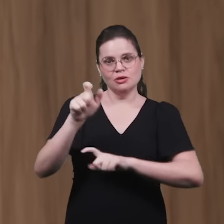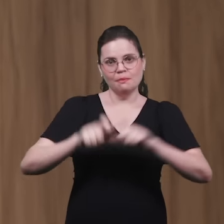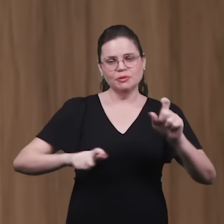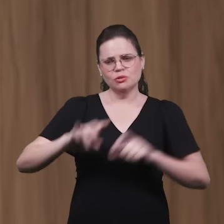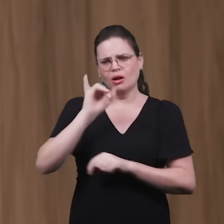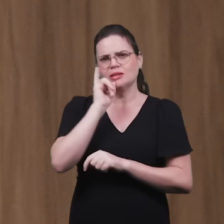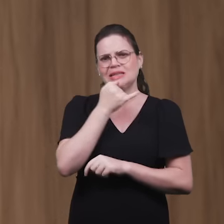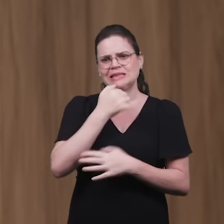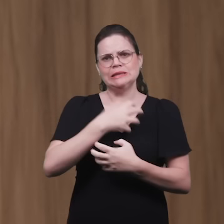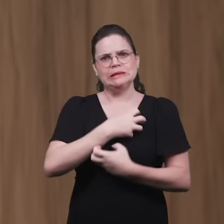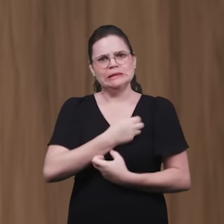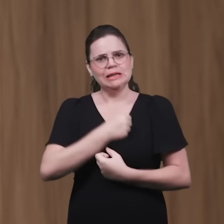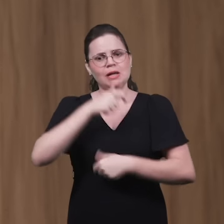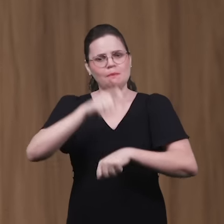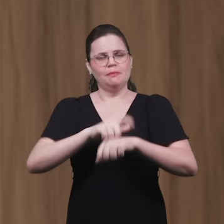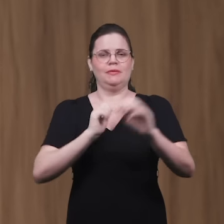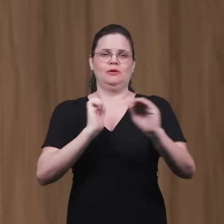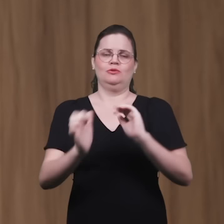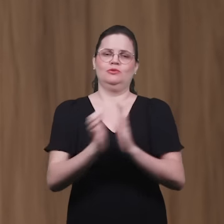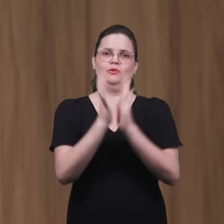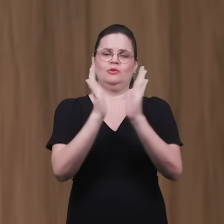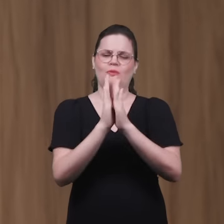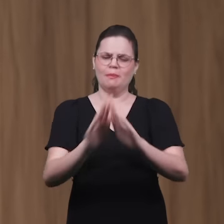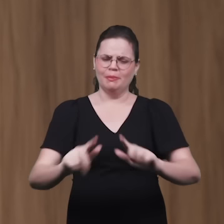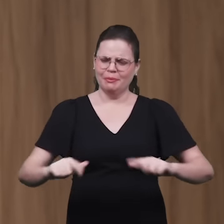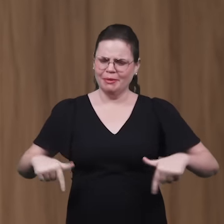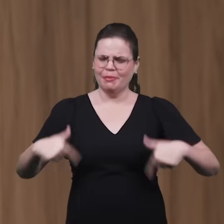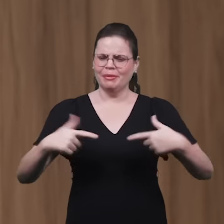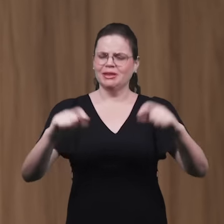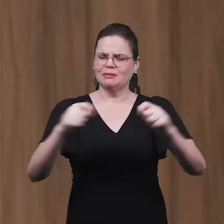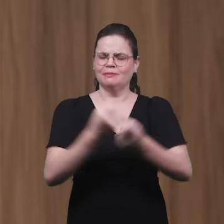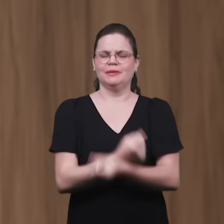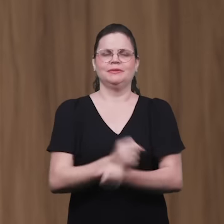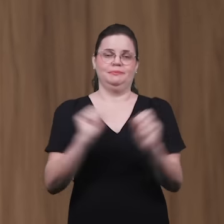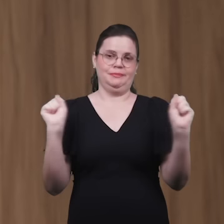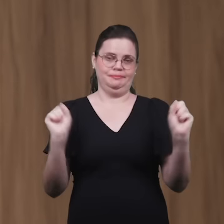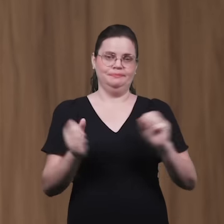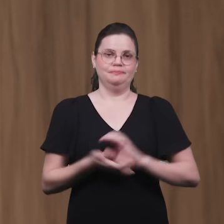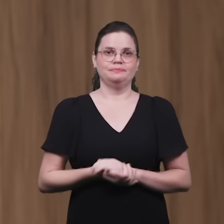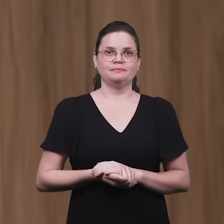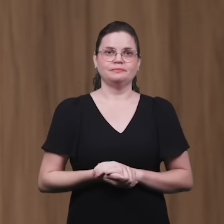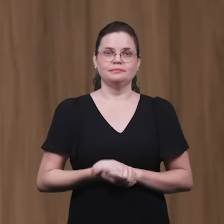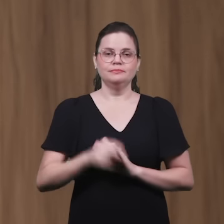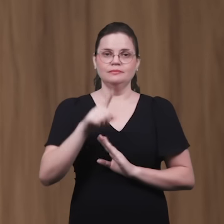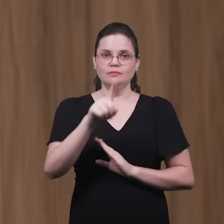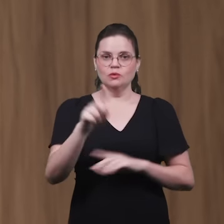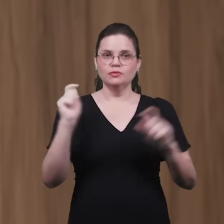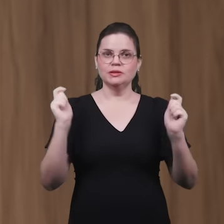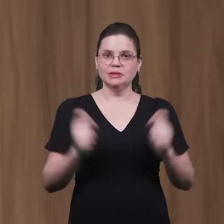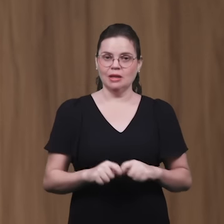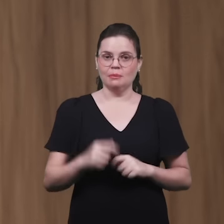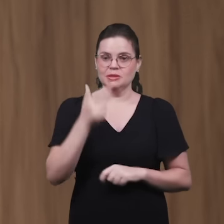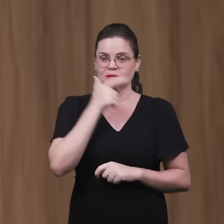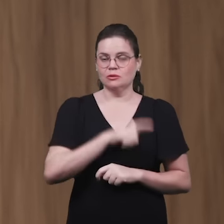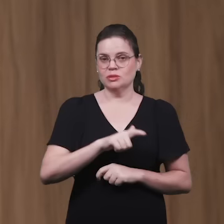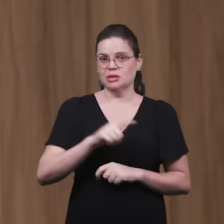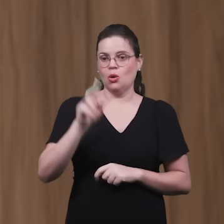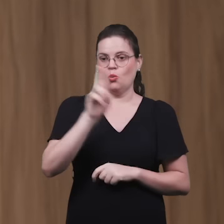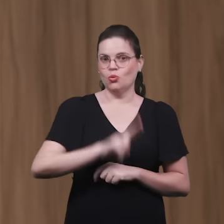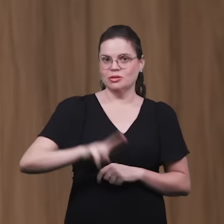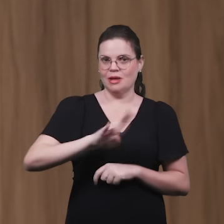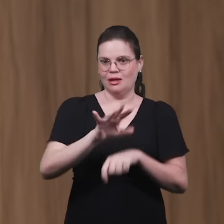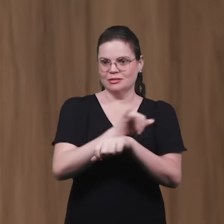hora realmente que uma batalha está sendo travada. E para você estar empunhando as armas para enfrentar